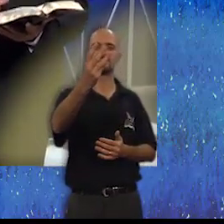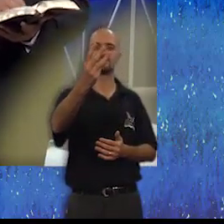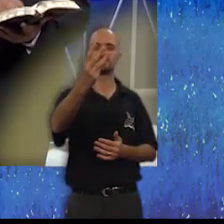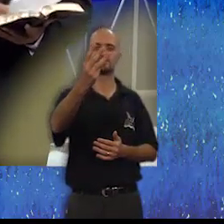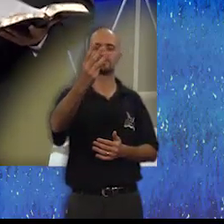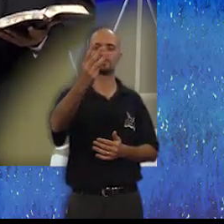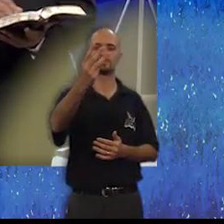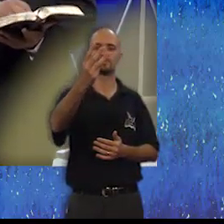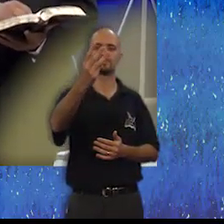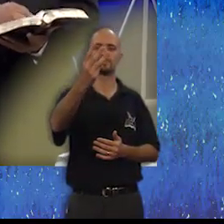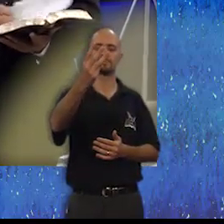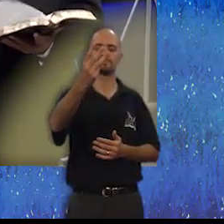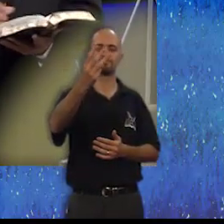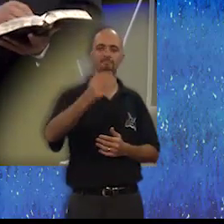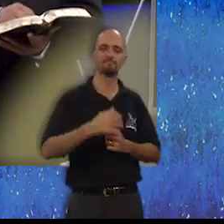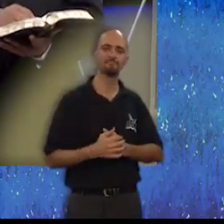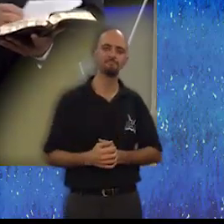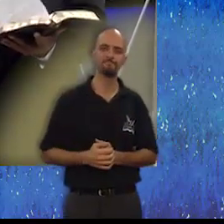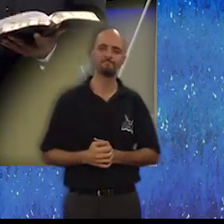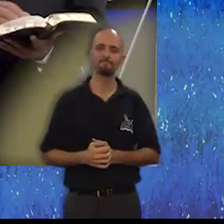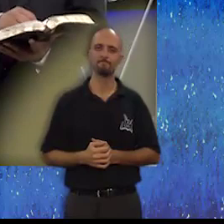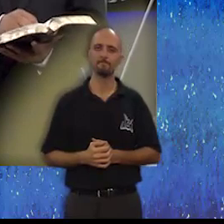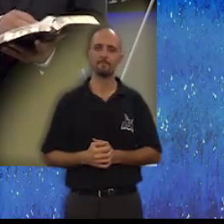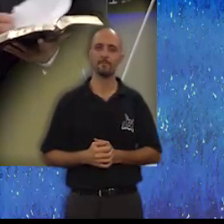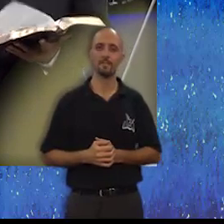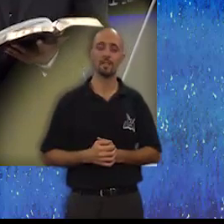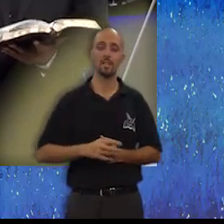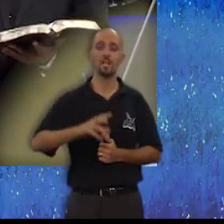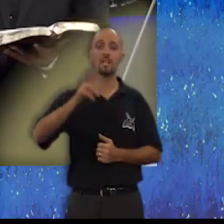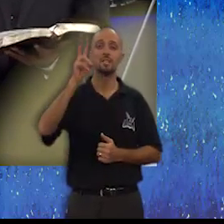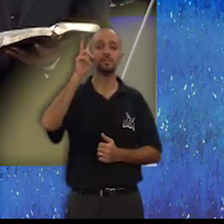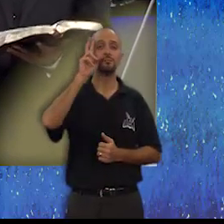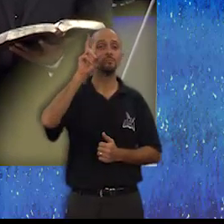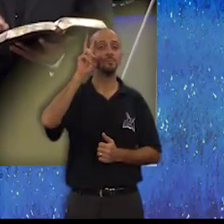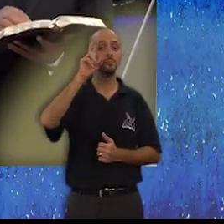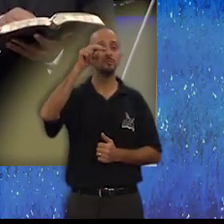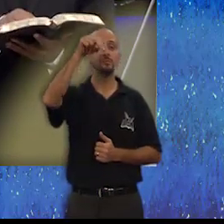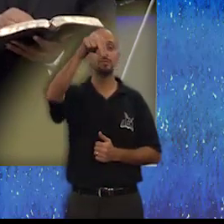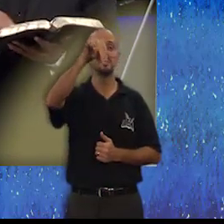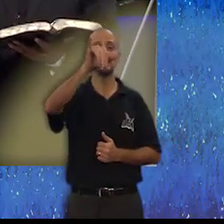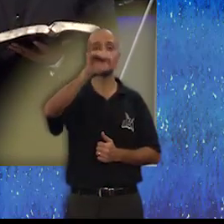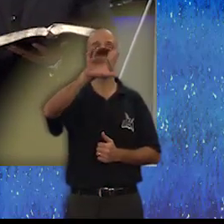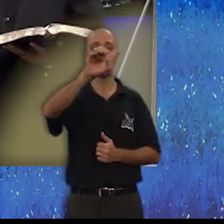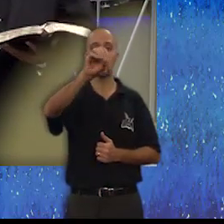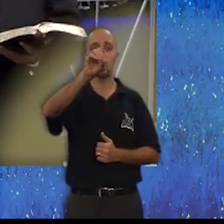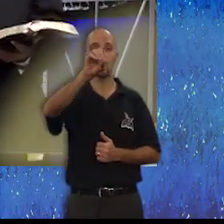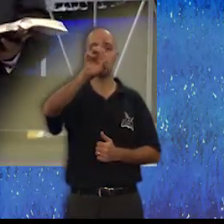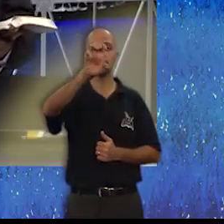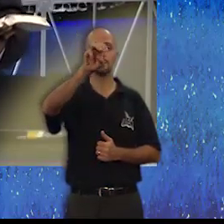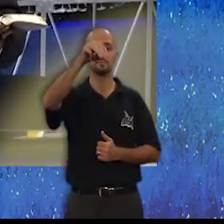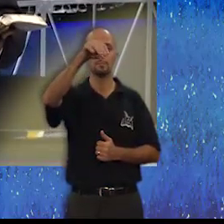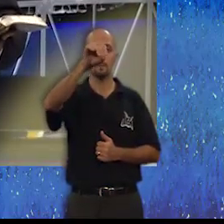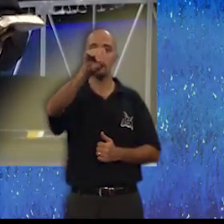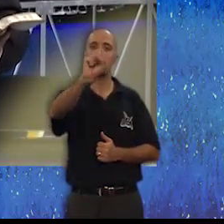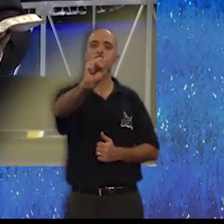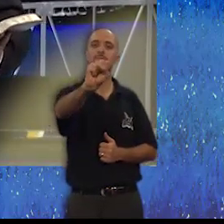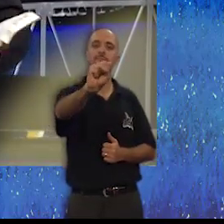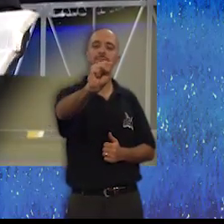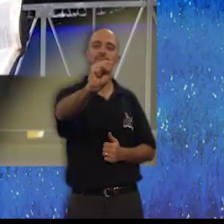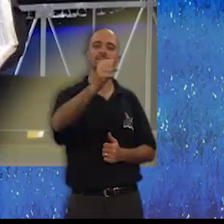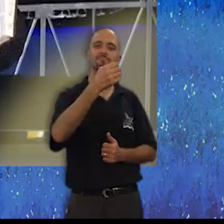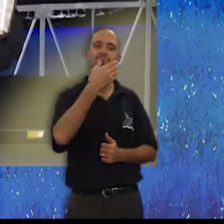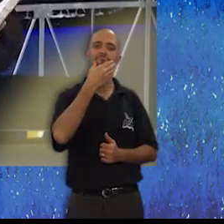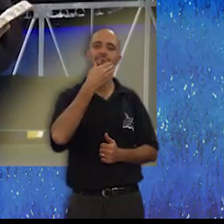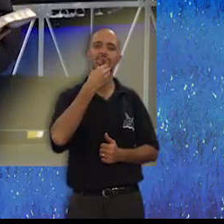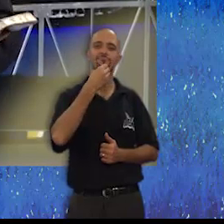João capítulo 3. Aqui nós temos a história de Nicodemos. João 3.